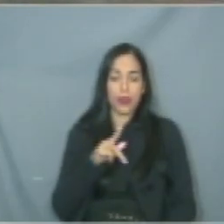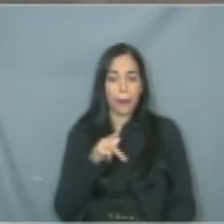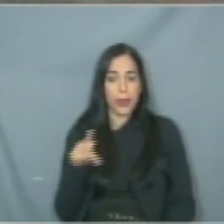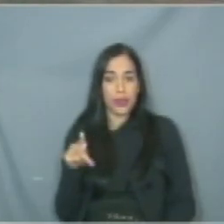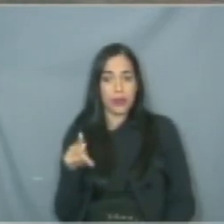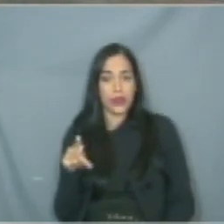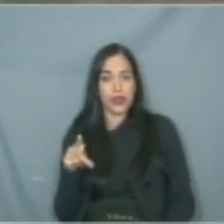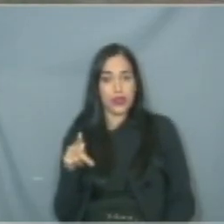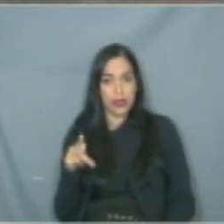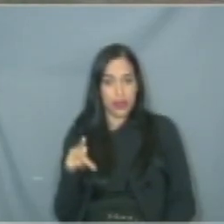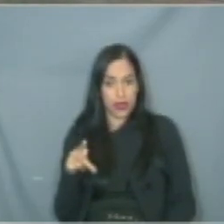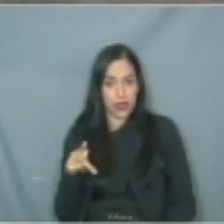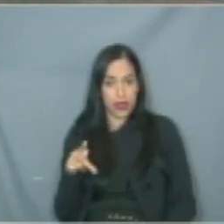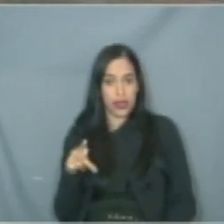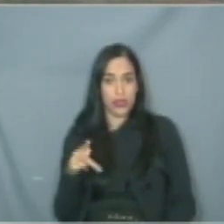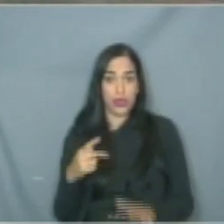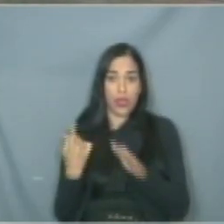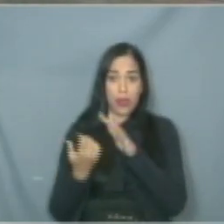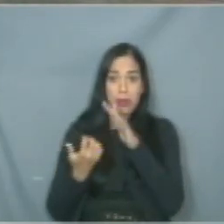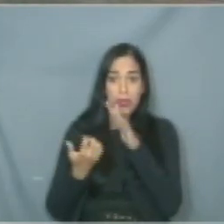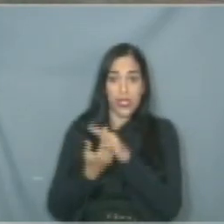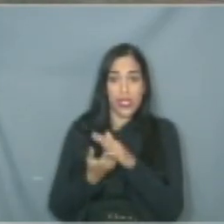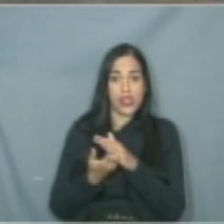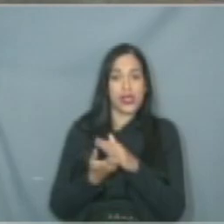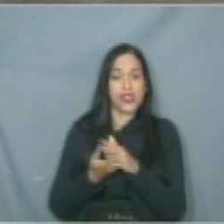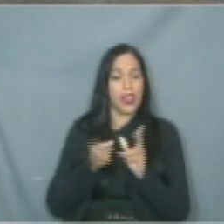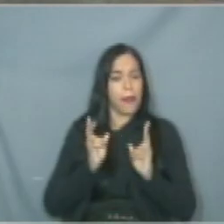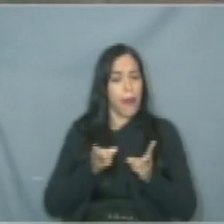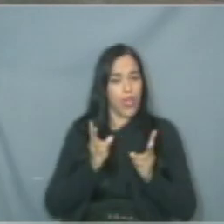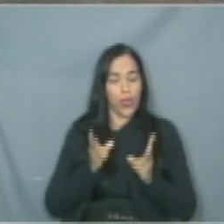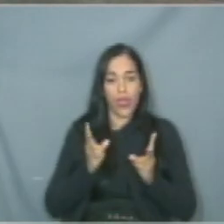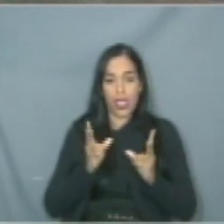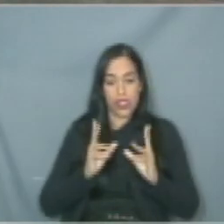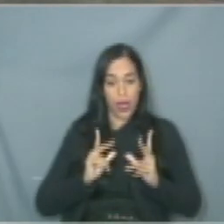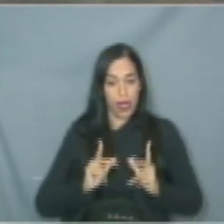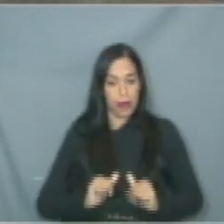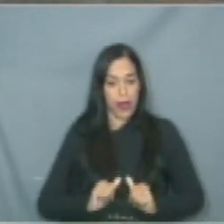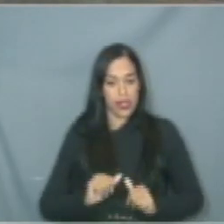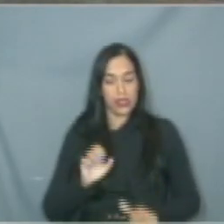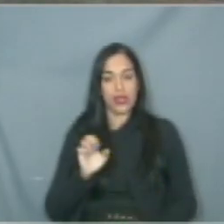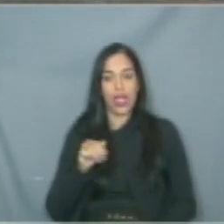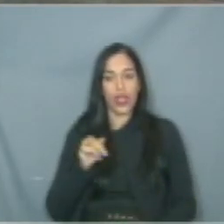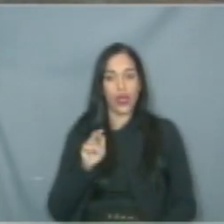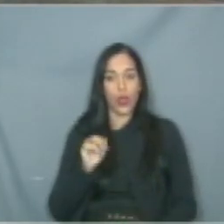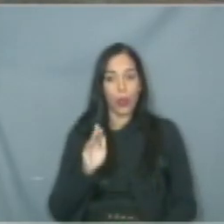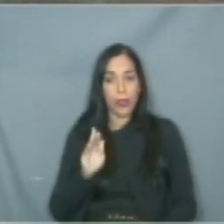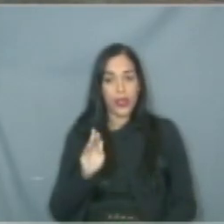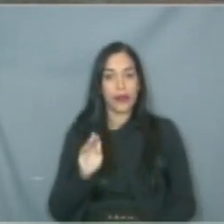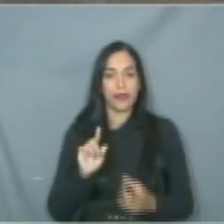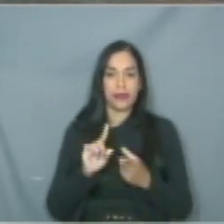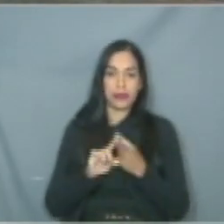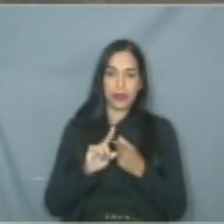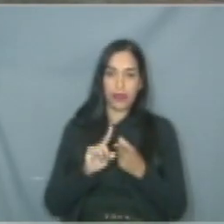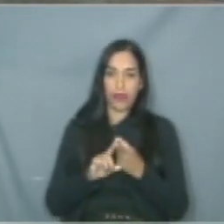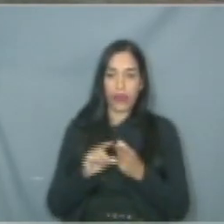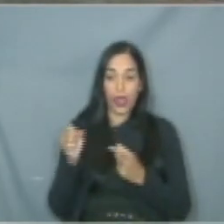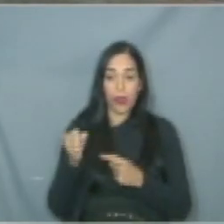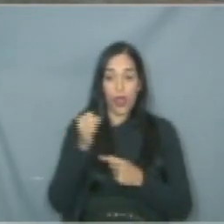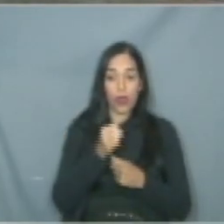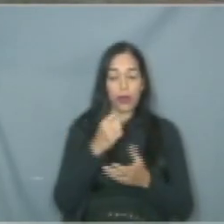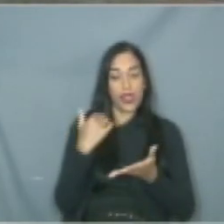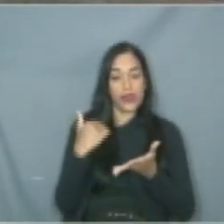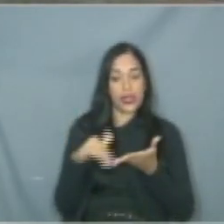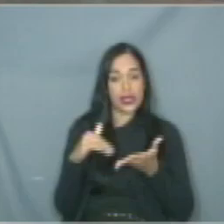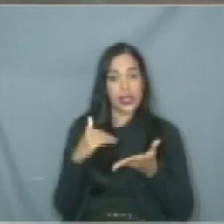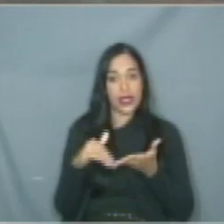presidido a empresa de manutenção e limpeza urbana em Lourdes, ter também ocupado a